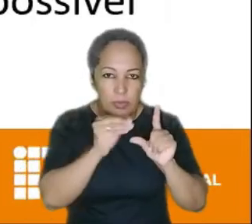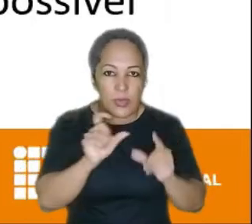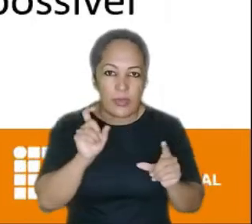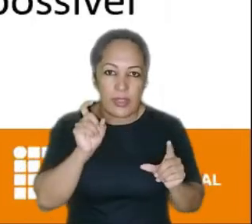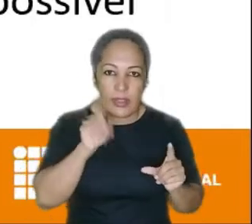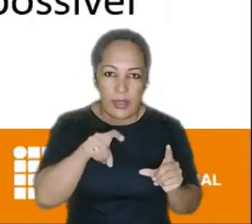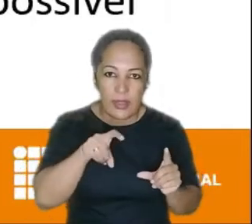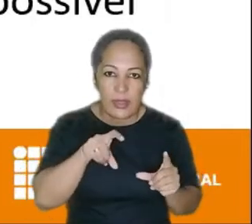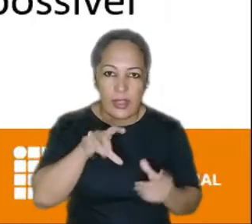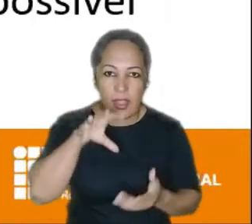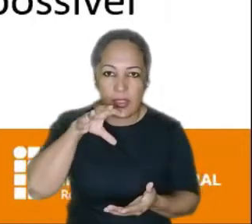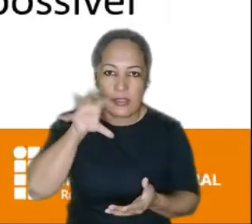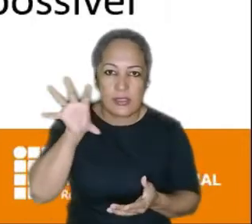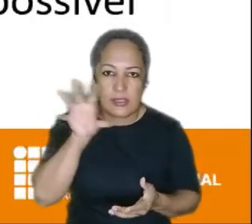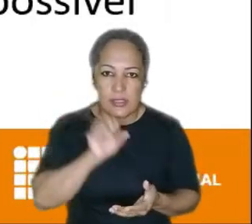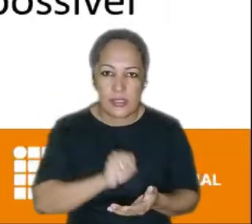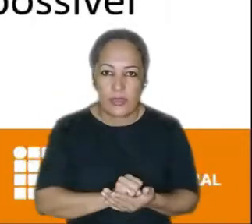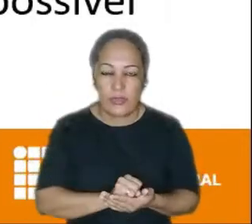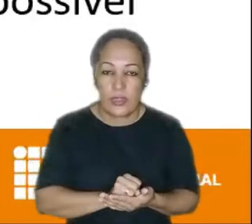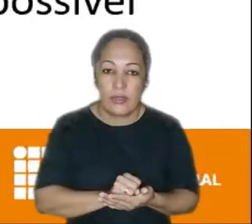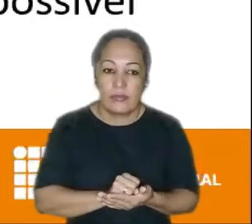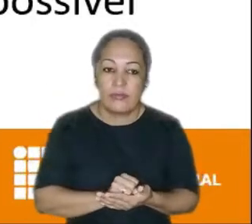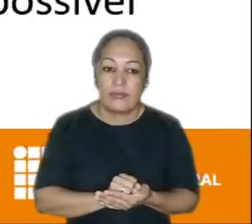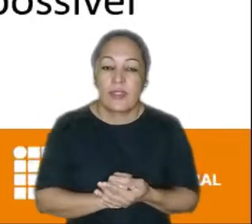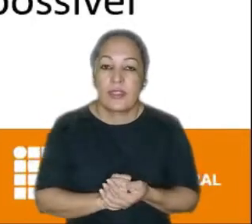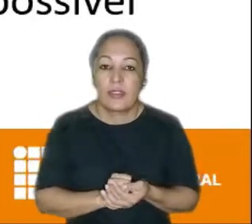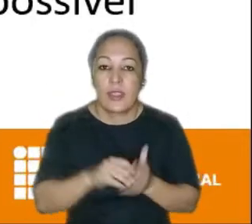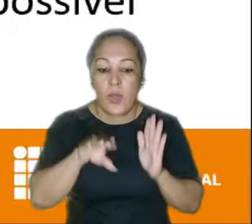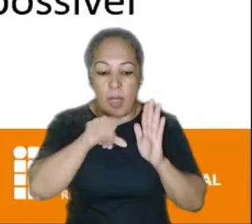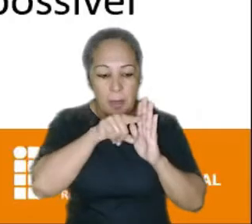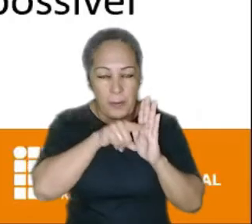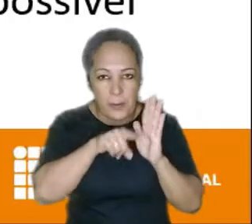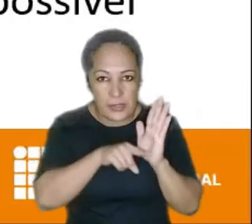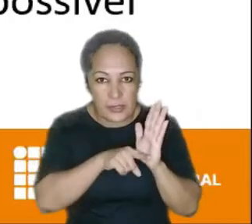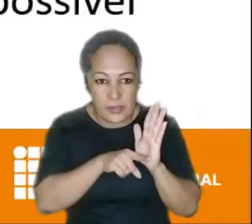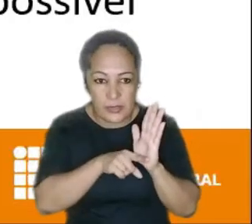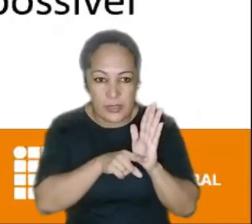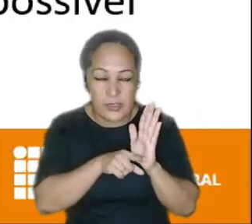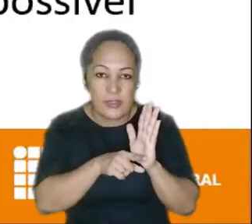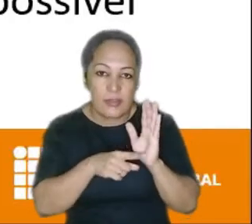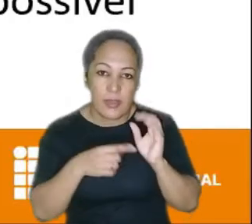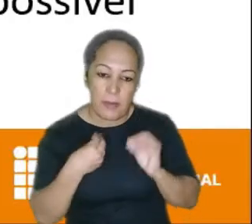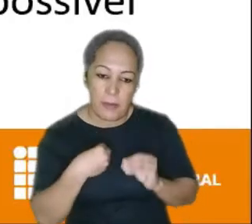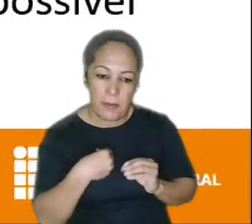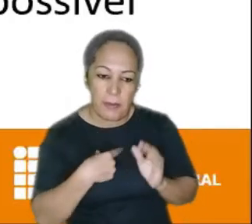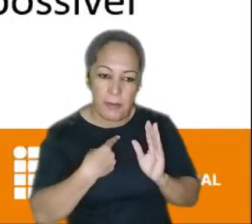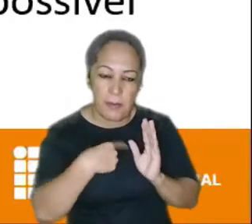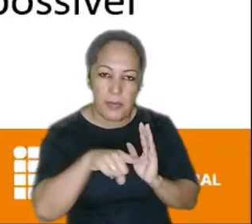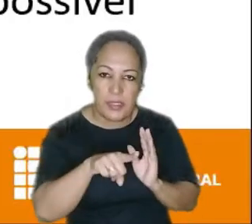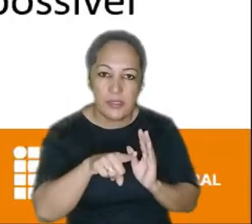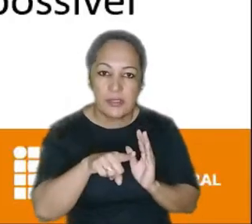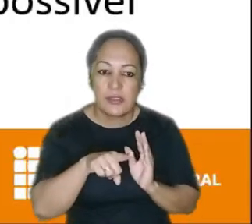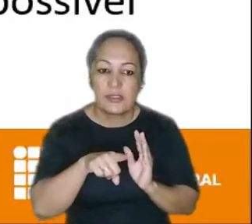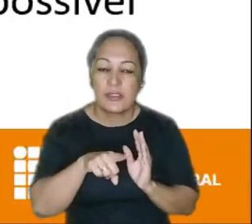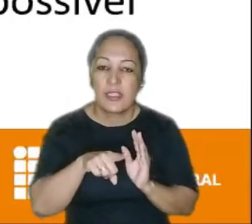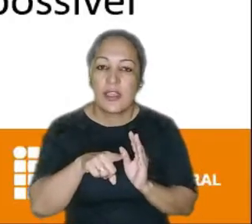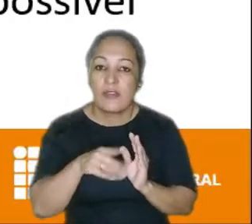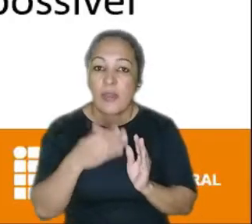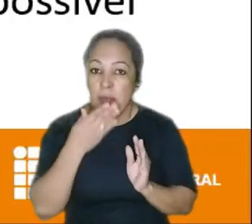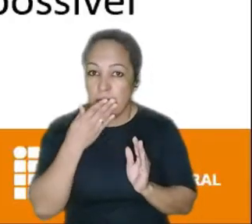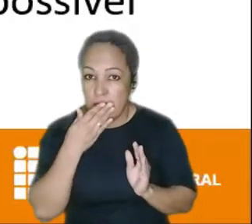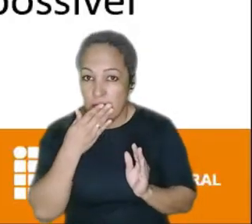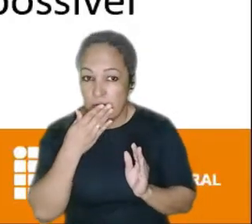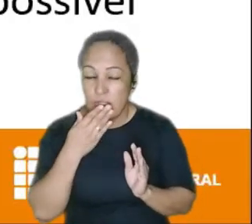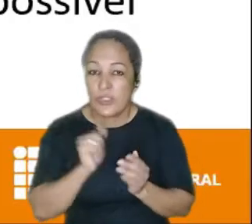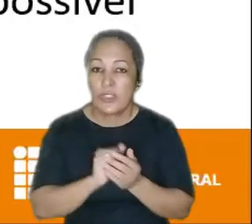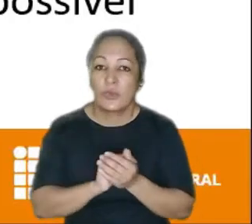salvar o cliente, a camada de aplicação vai mandar uma requisição, né? Ou seja, ele vai solicitar uma transação no banco de dados.